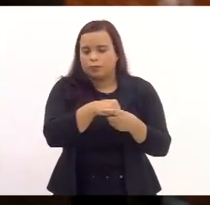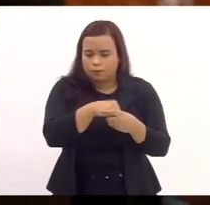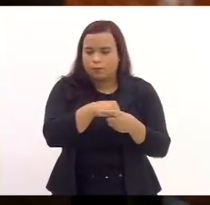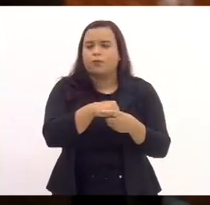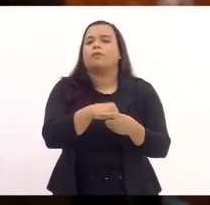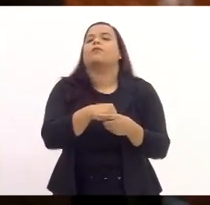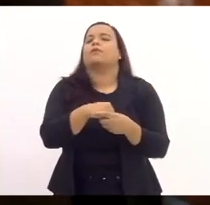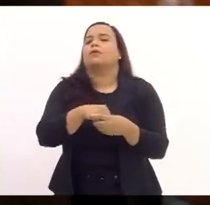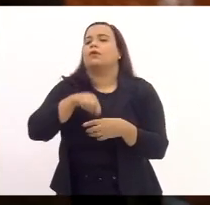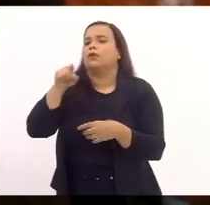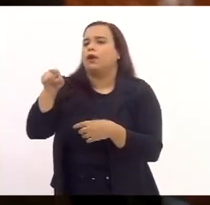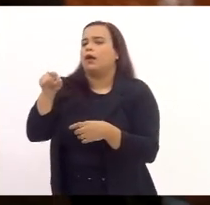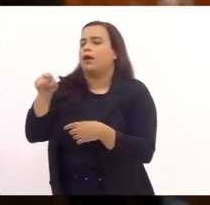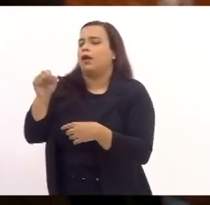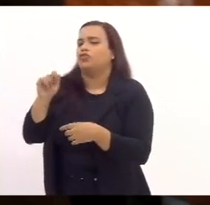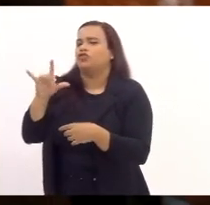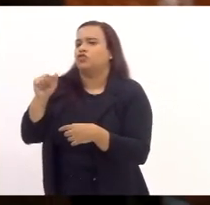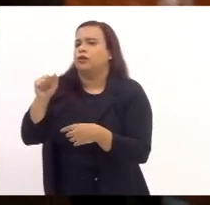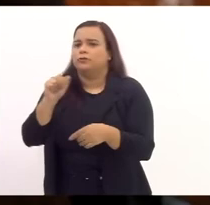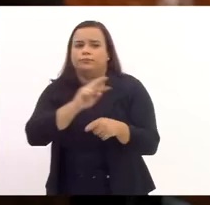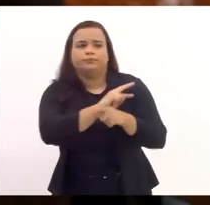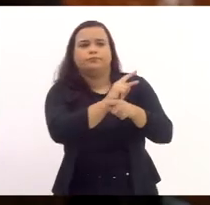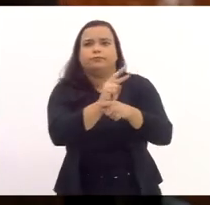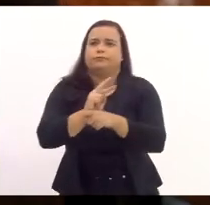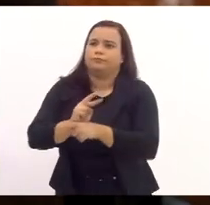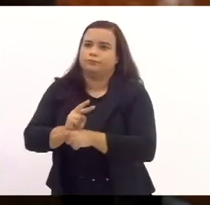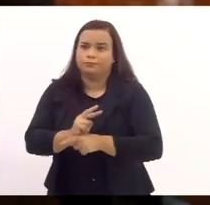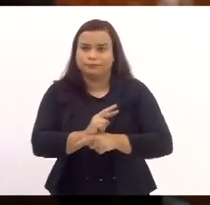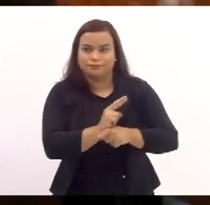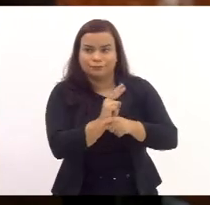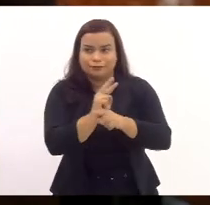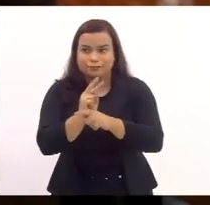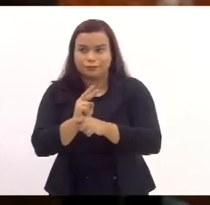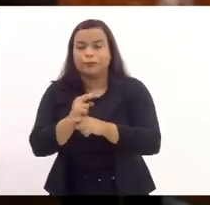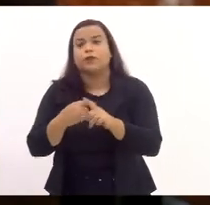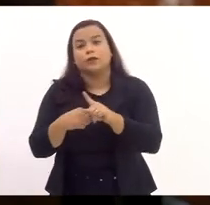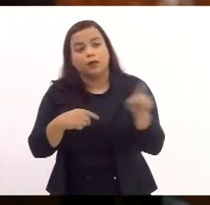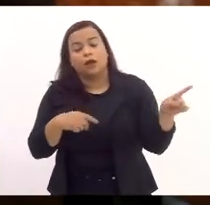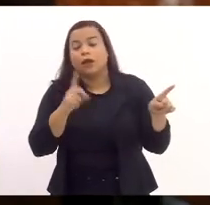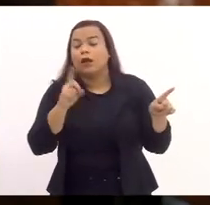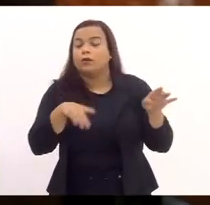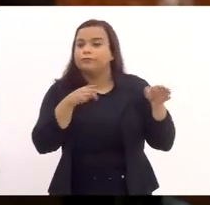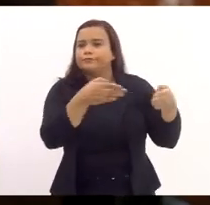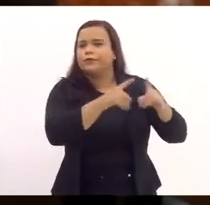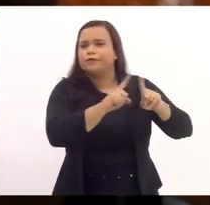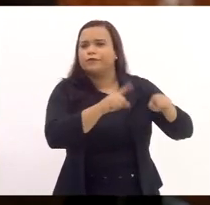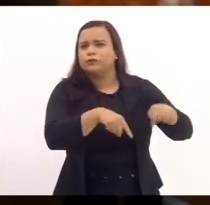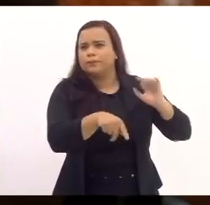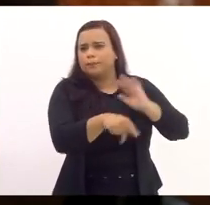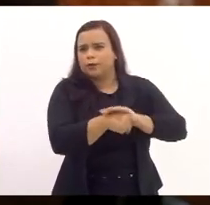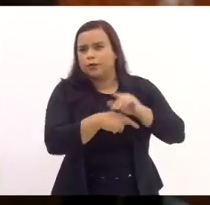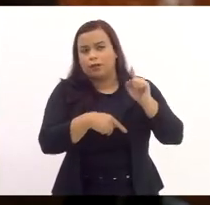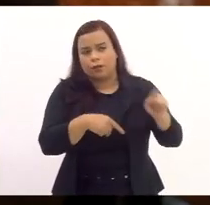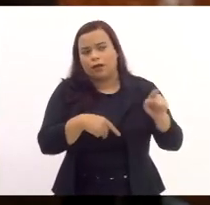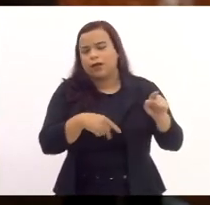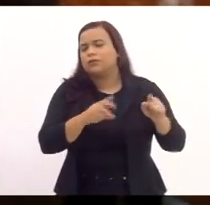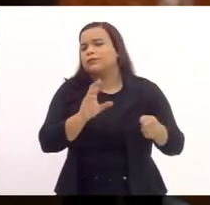da agência. Na verdade, assim, os servidores não estão à disposição da agência. Eles são servidores da central, que sob demanda da